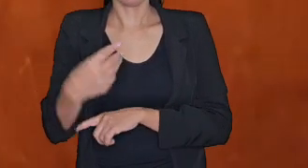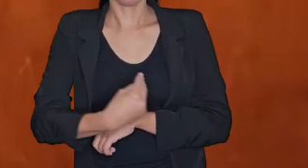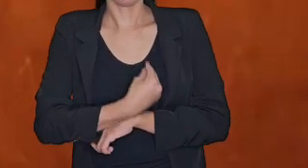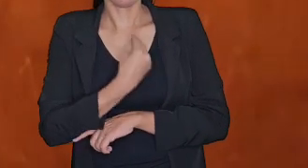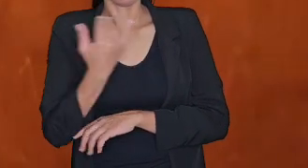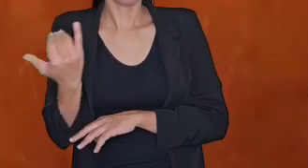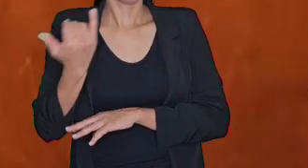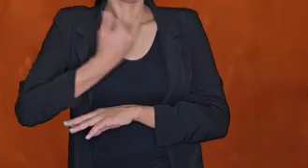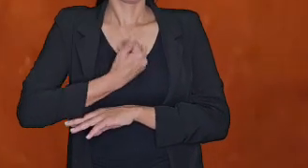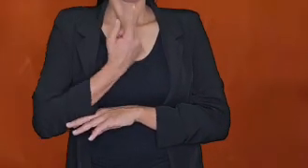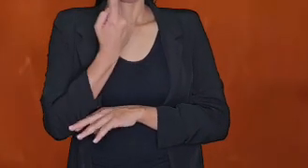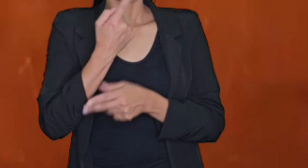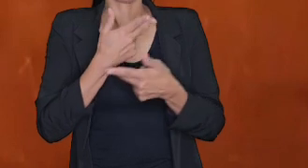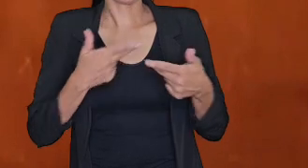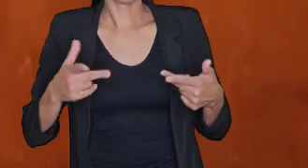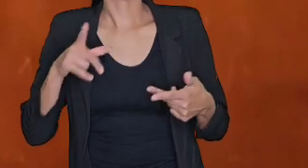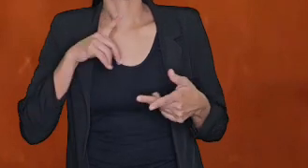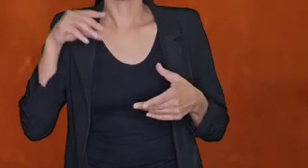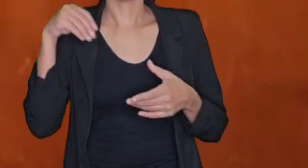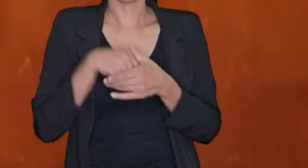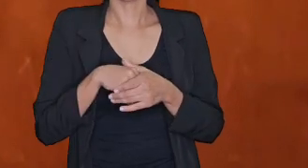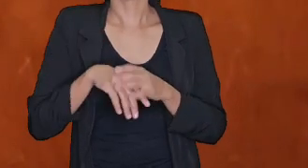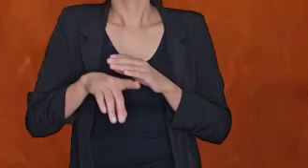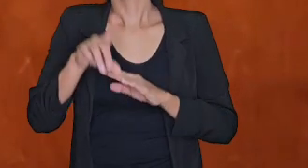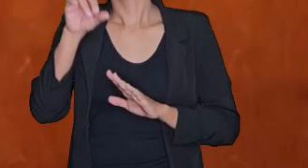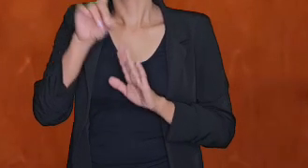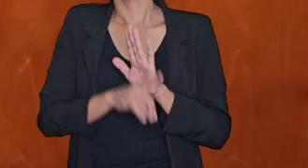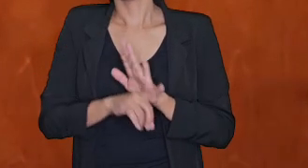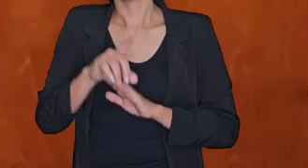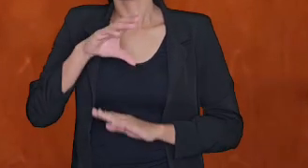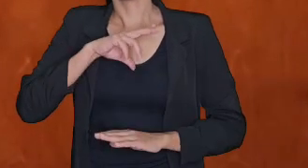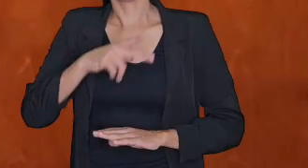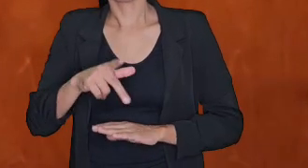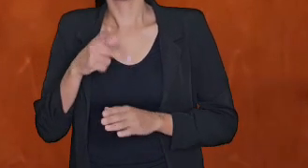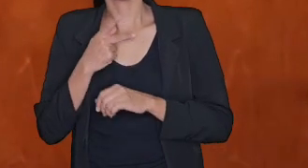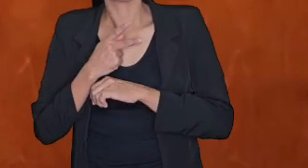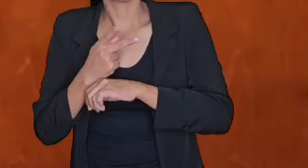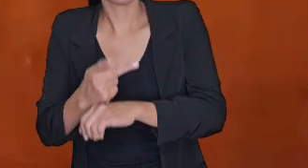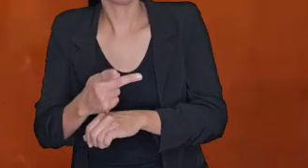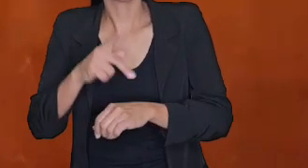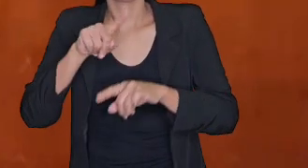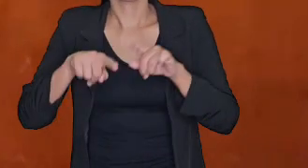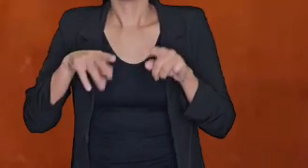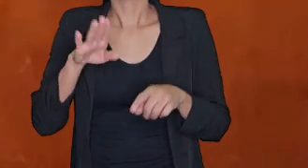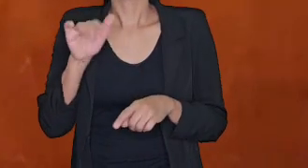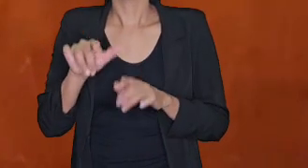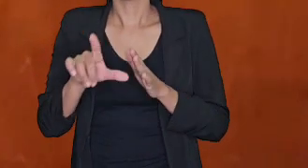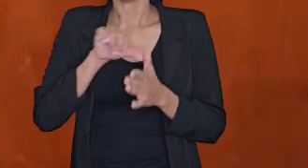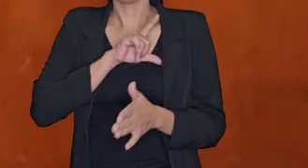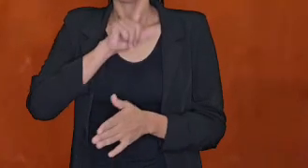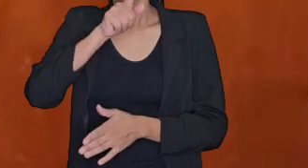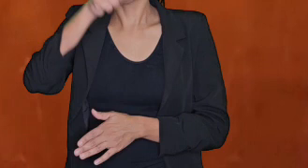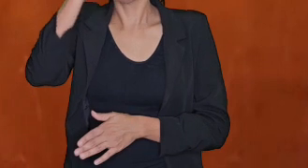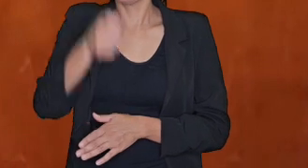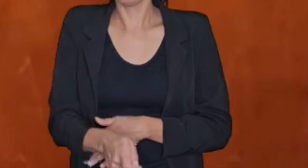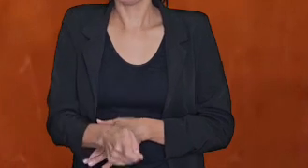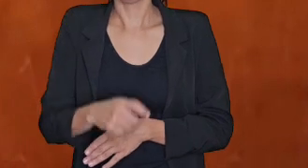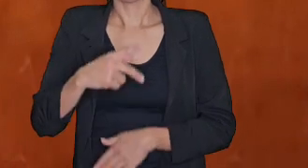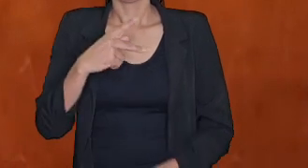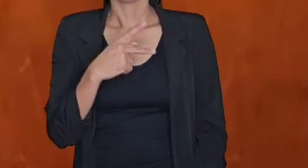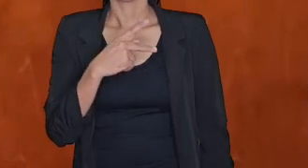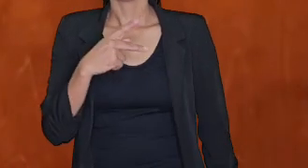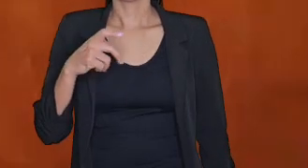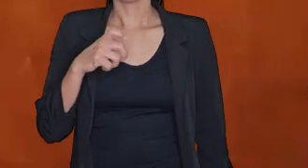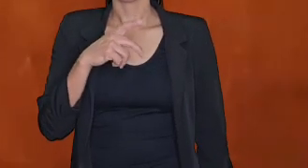e ele me citou uma questão que tem no direito português de busca de bens antes